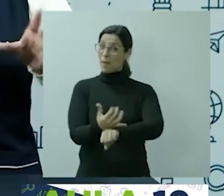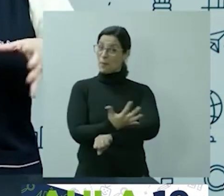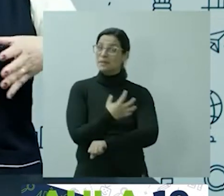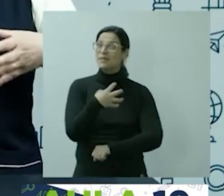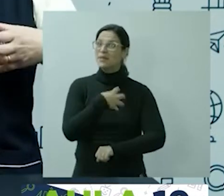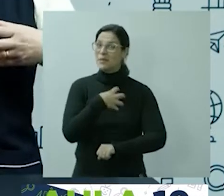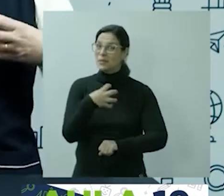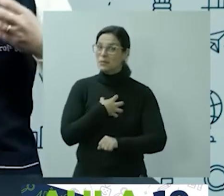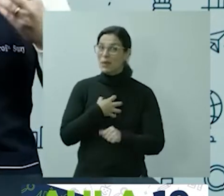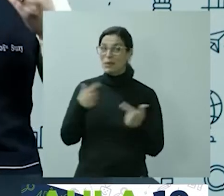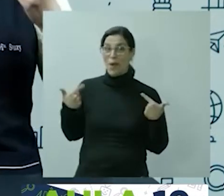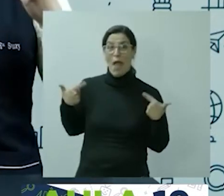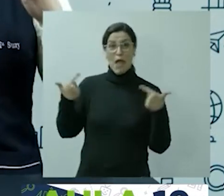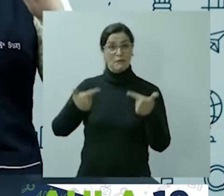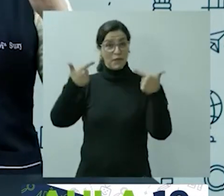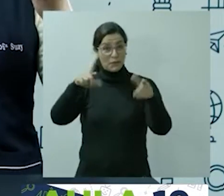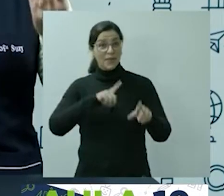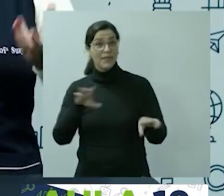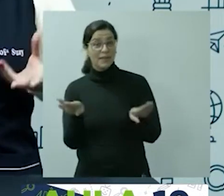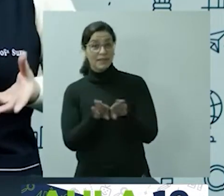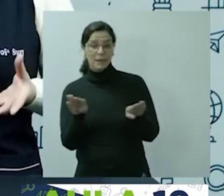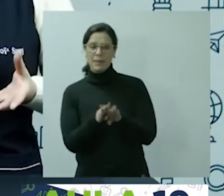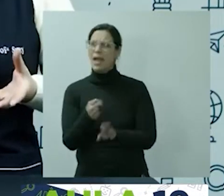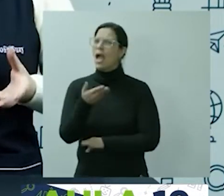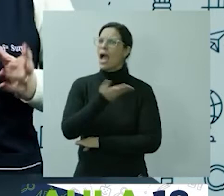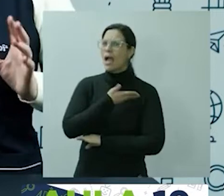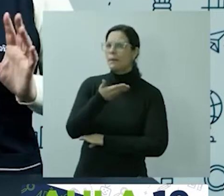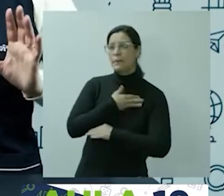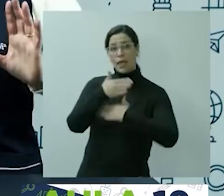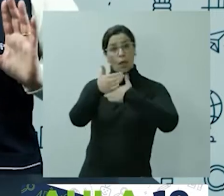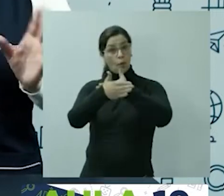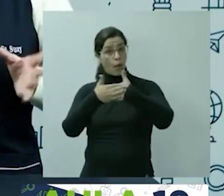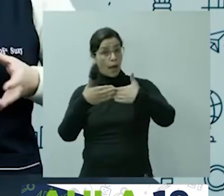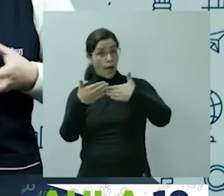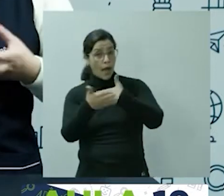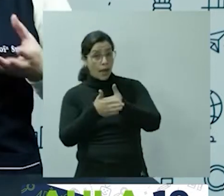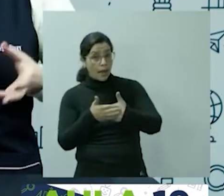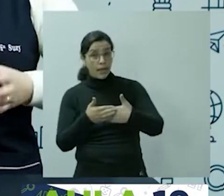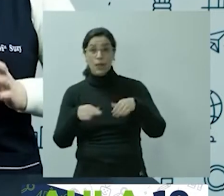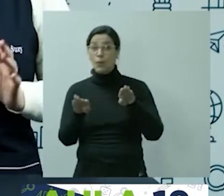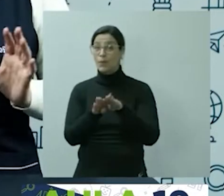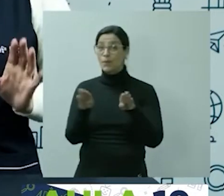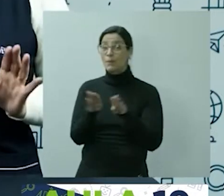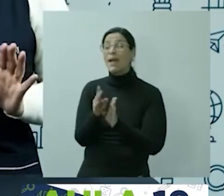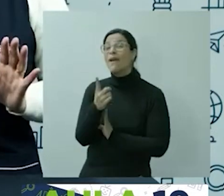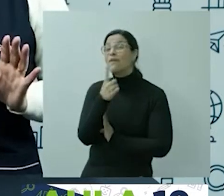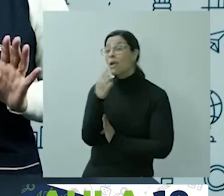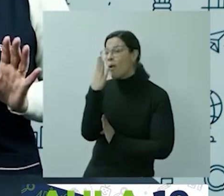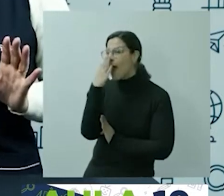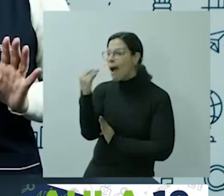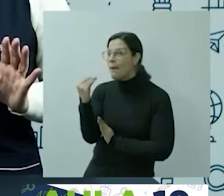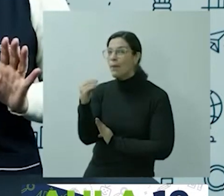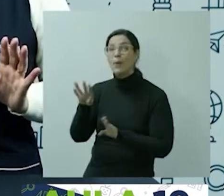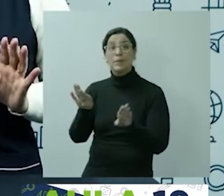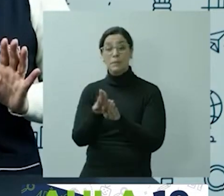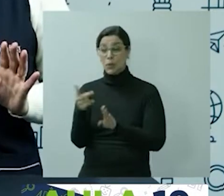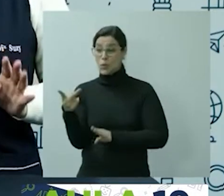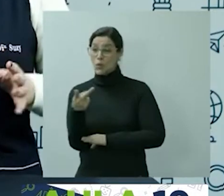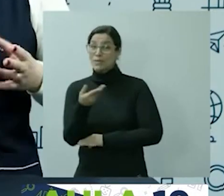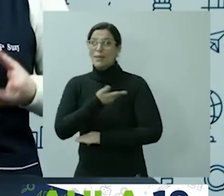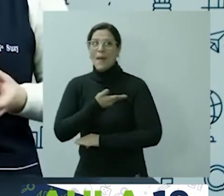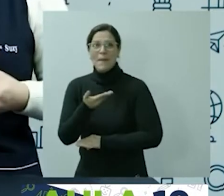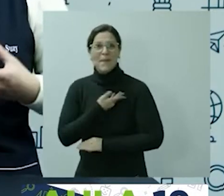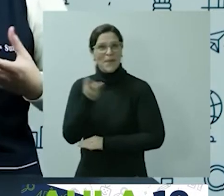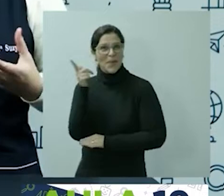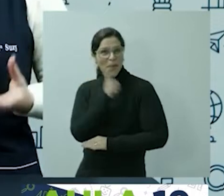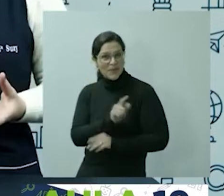sentimentos de amizade, de gentileza, de, né, a raposa ali que cativou o Pequeno Príncipe.